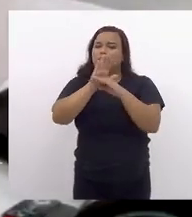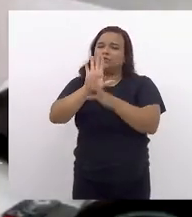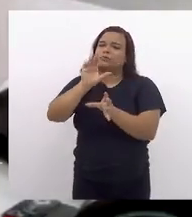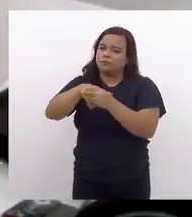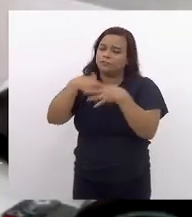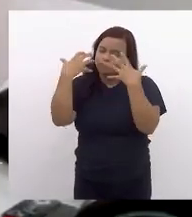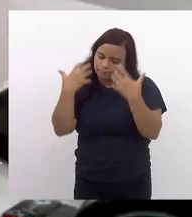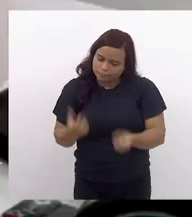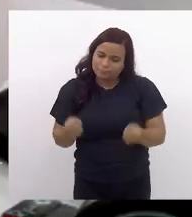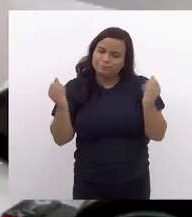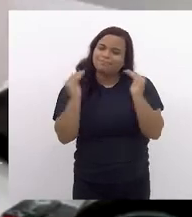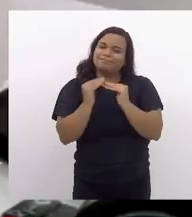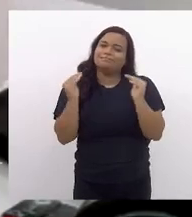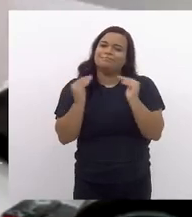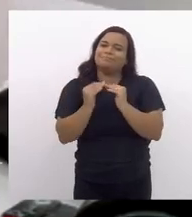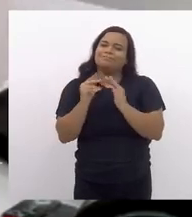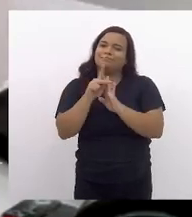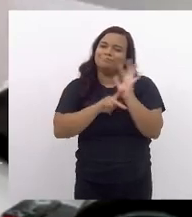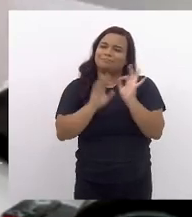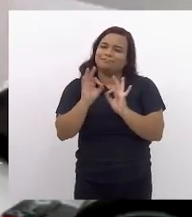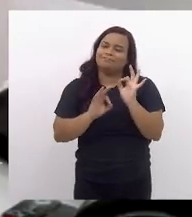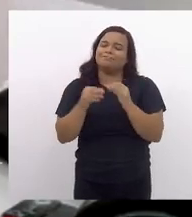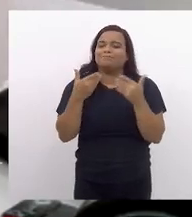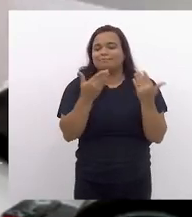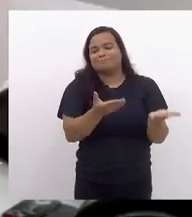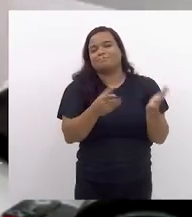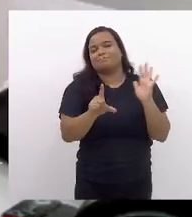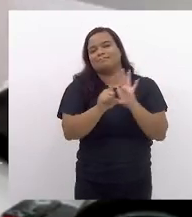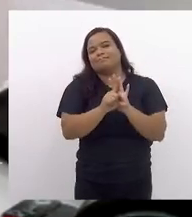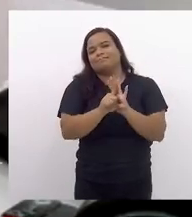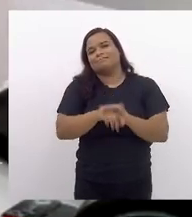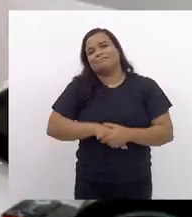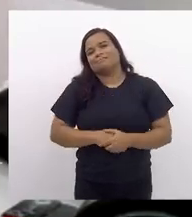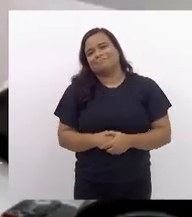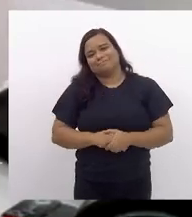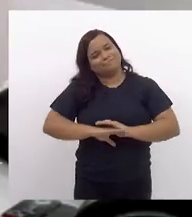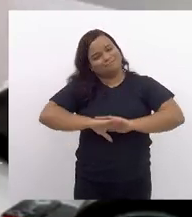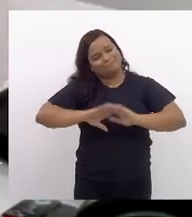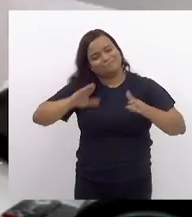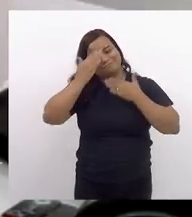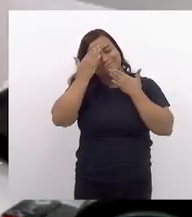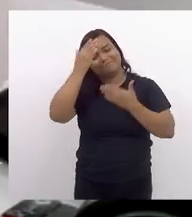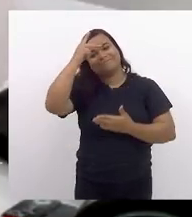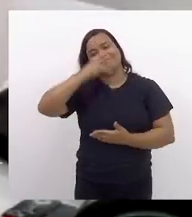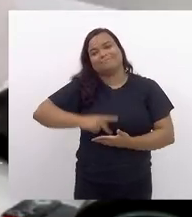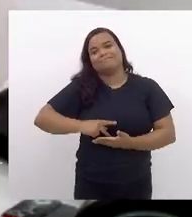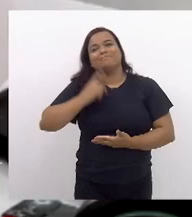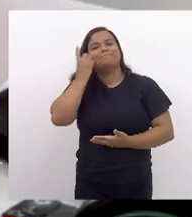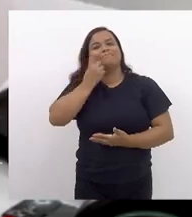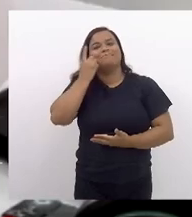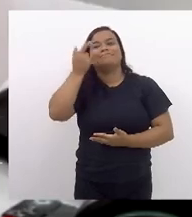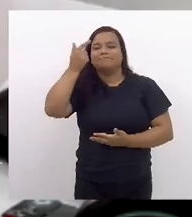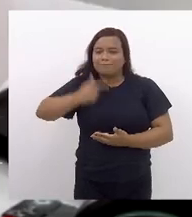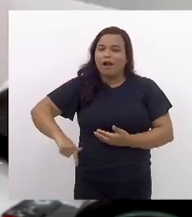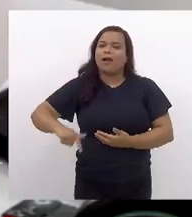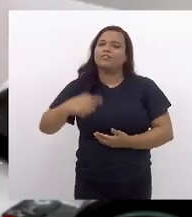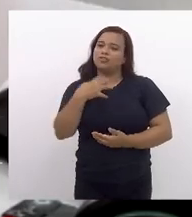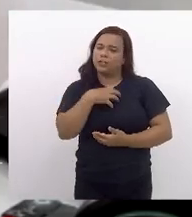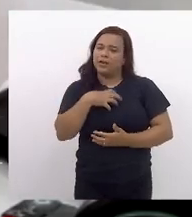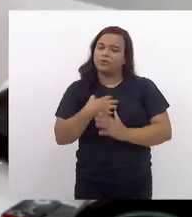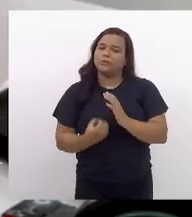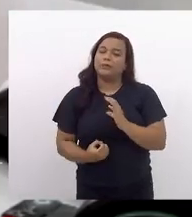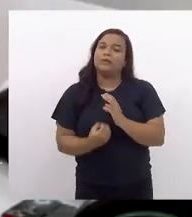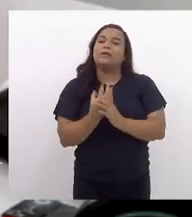votaram favoráveis ao projeto de lei. Então, é isso, deputada. É mais uma forma da gente